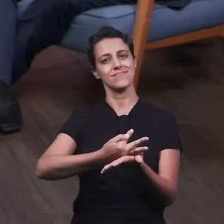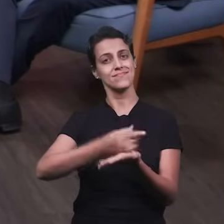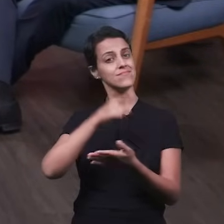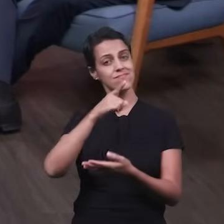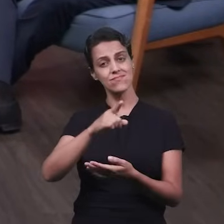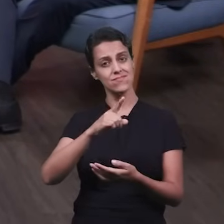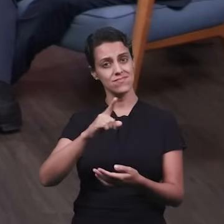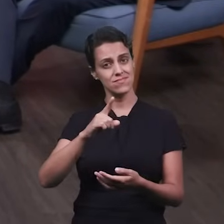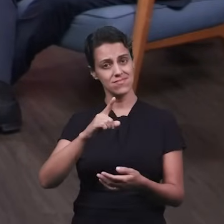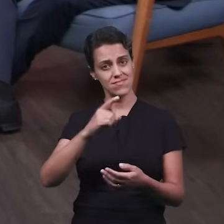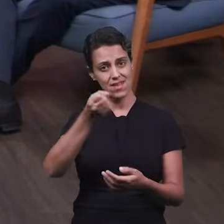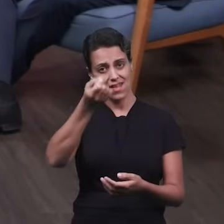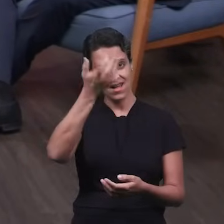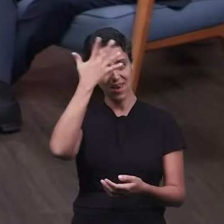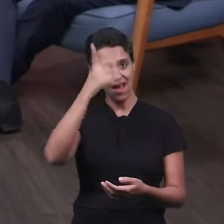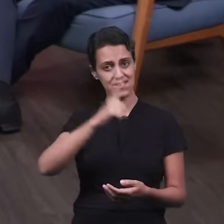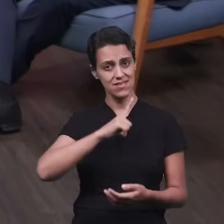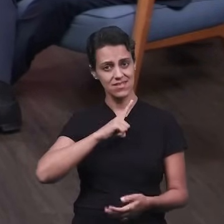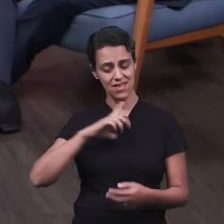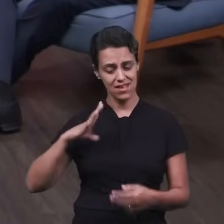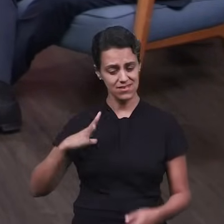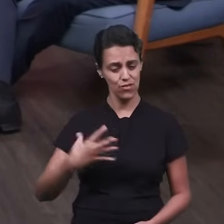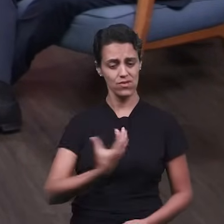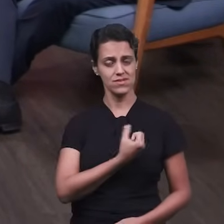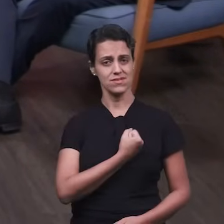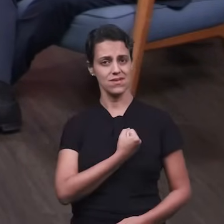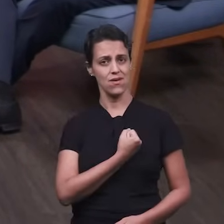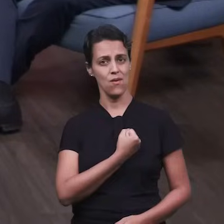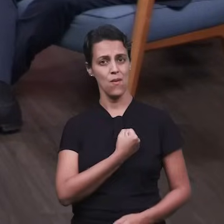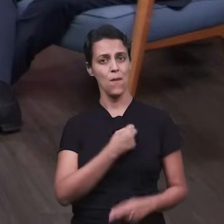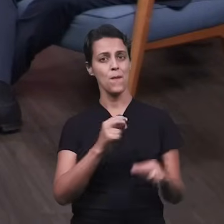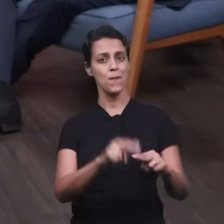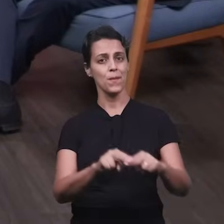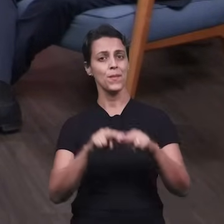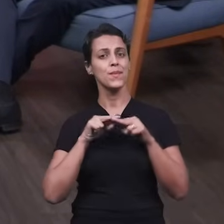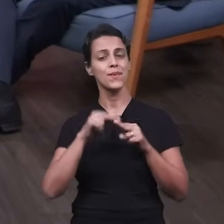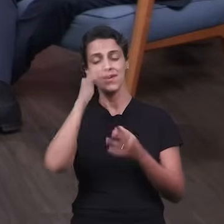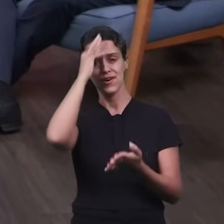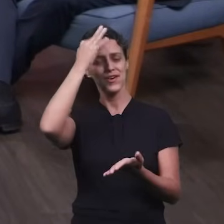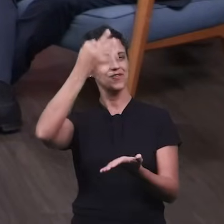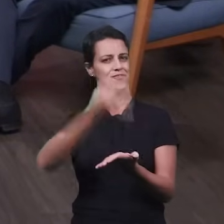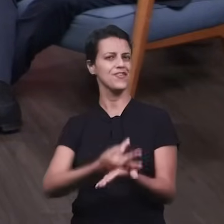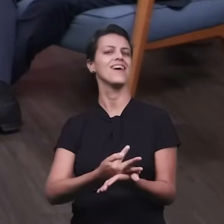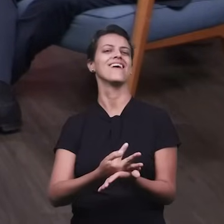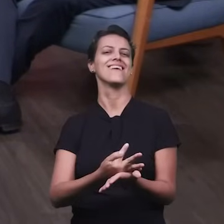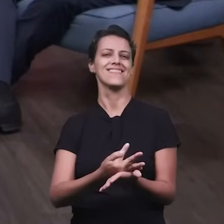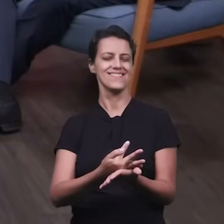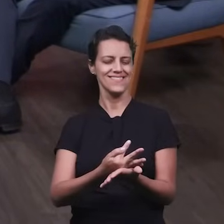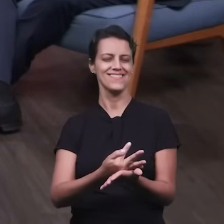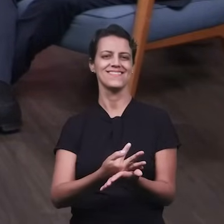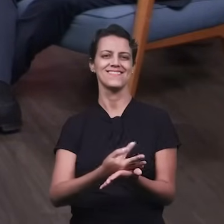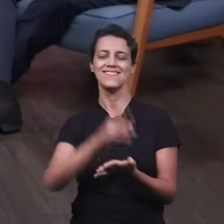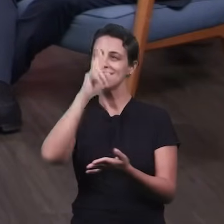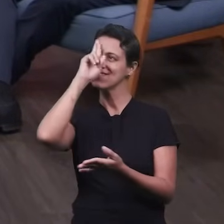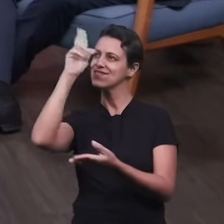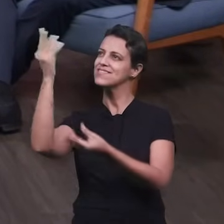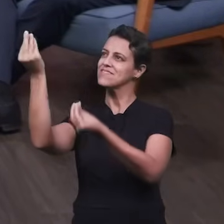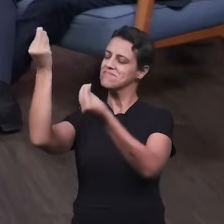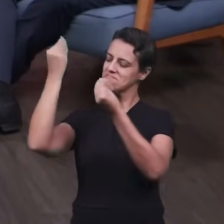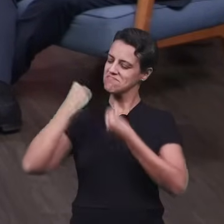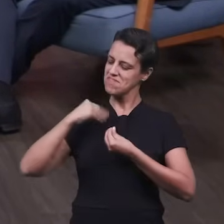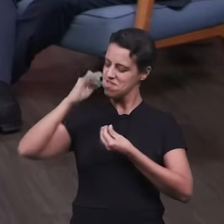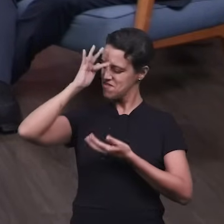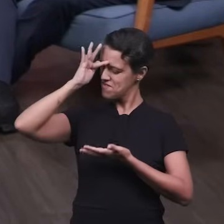Então, pela graça sois salvos por meio da fé, isso não vem de vós, é dom de Deus. Foi essa graça maravilhosa que nos deu o